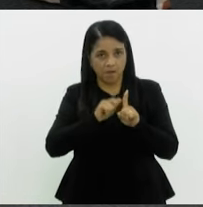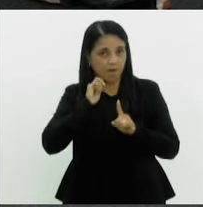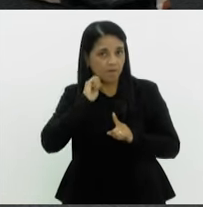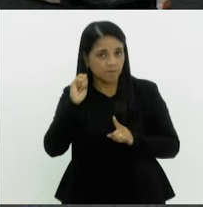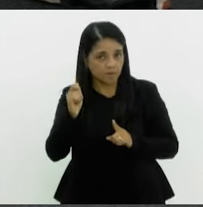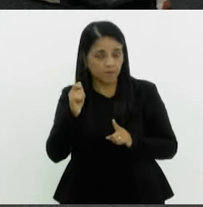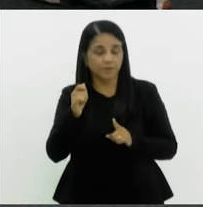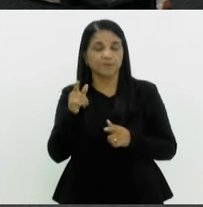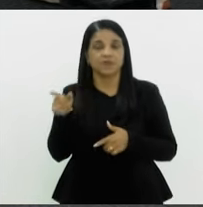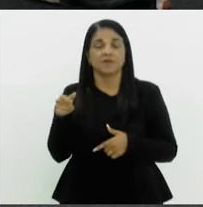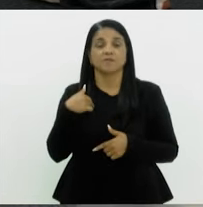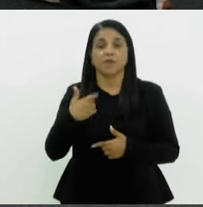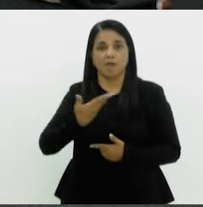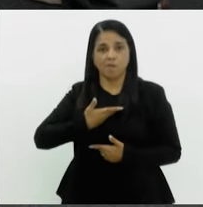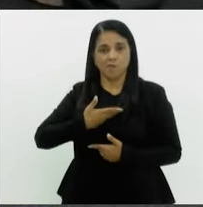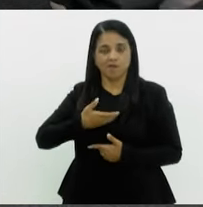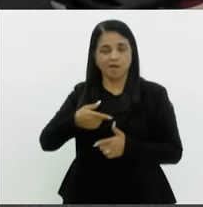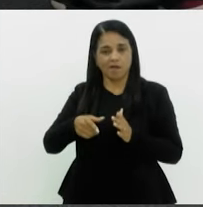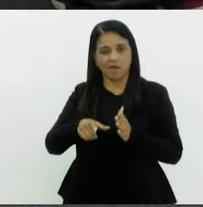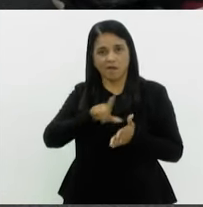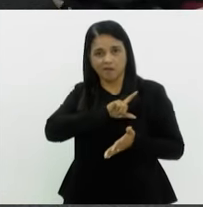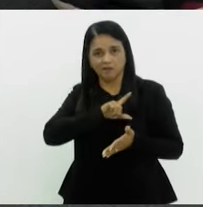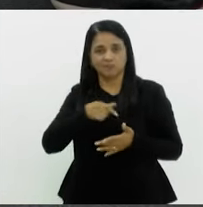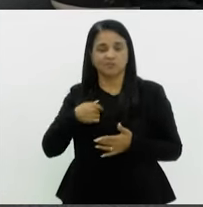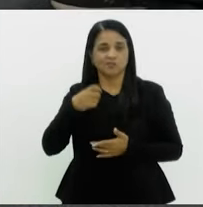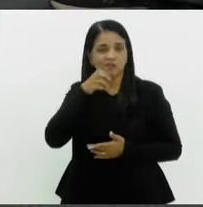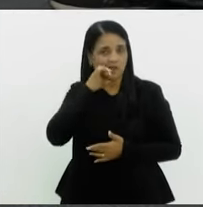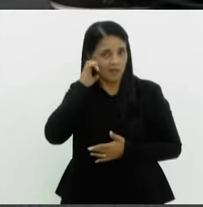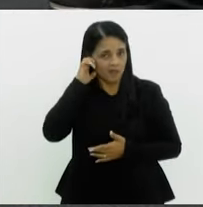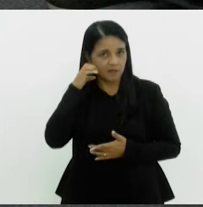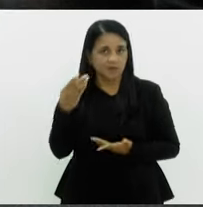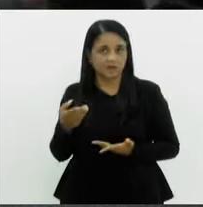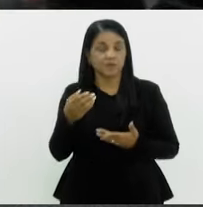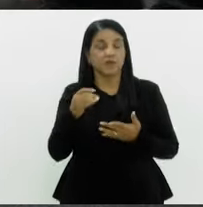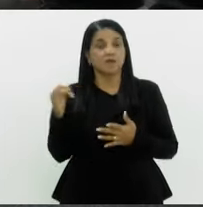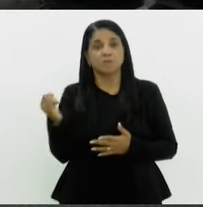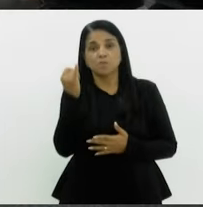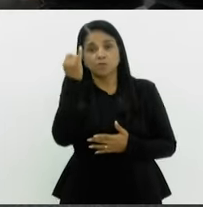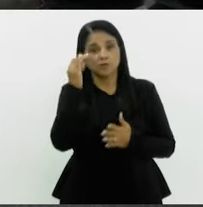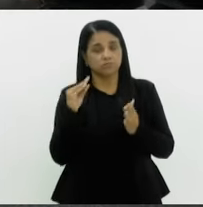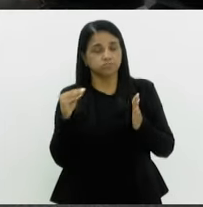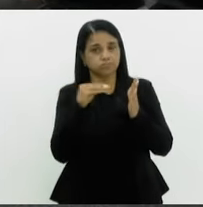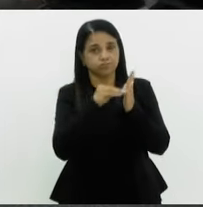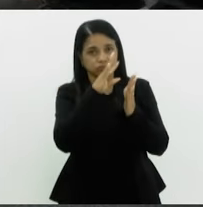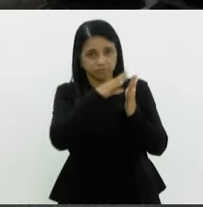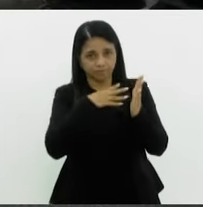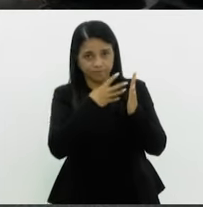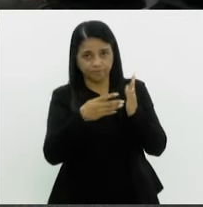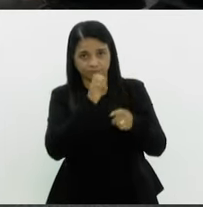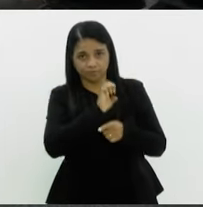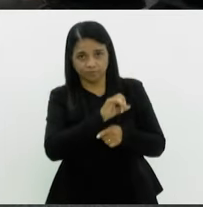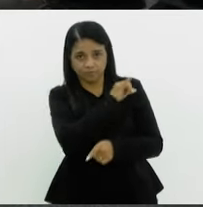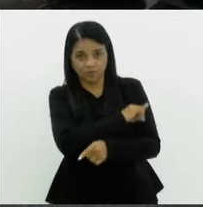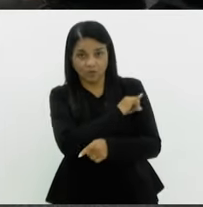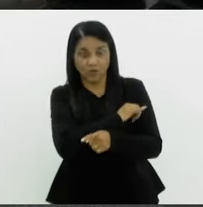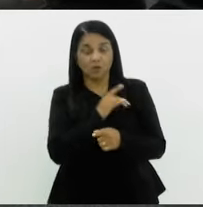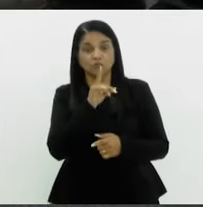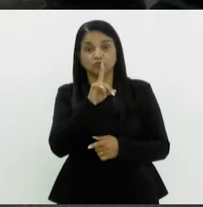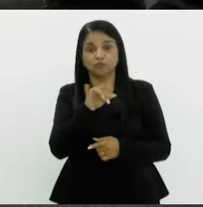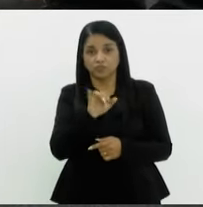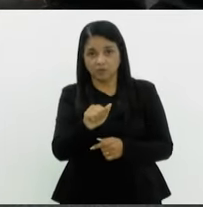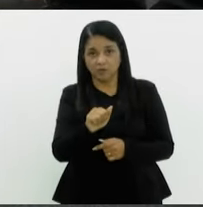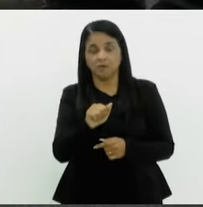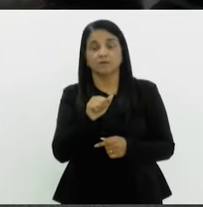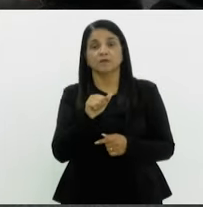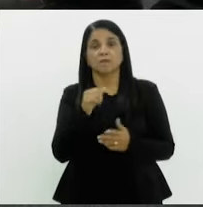a minha nobre colega deputada, a importância da gente colocar no calendário oficial do Estado do Rio de Janeiro uma data